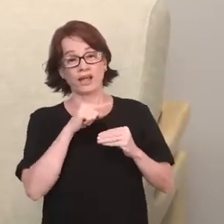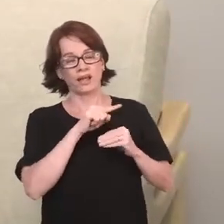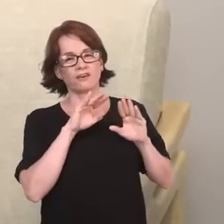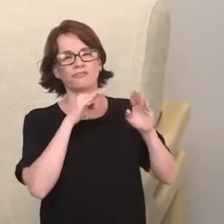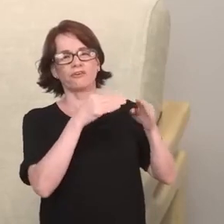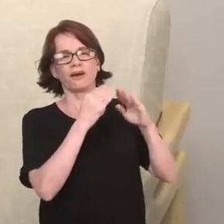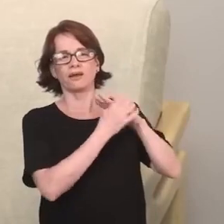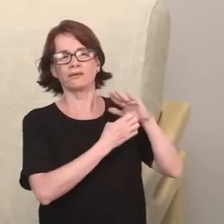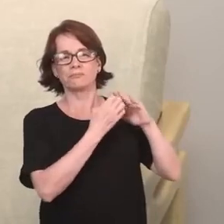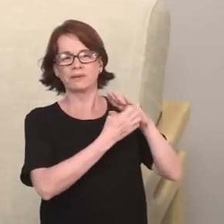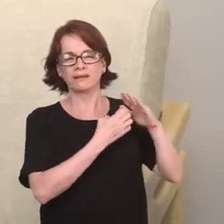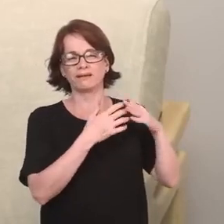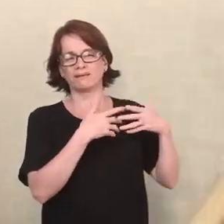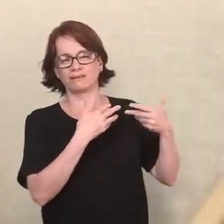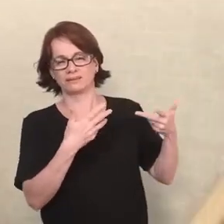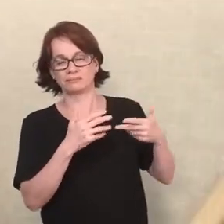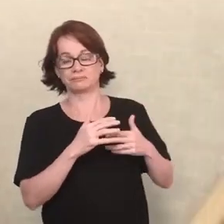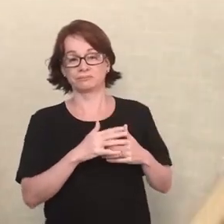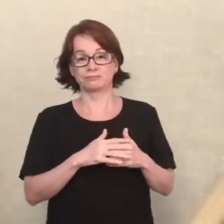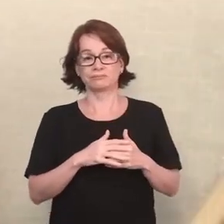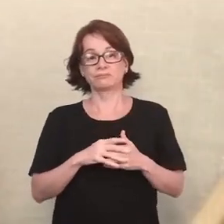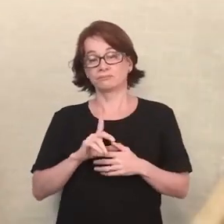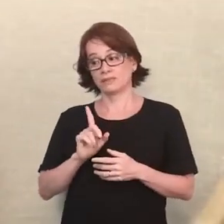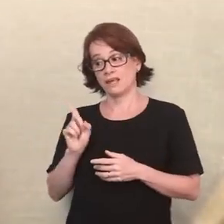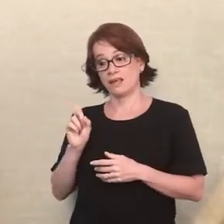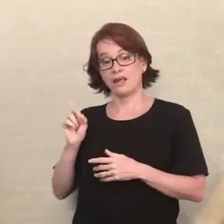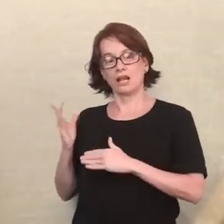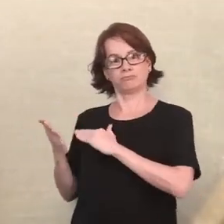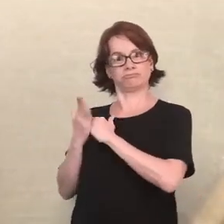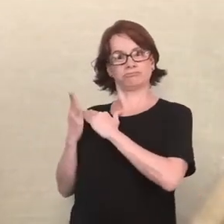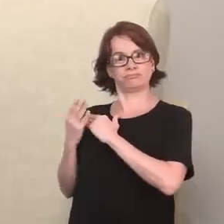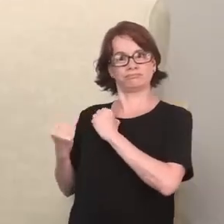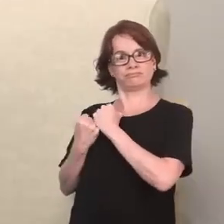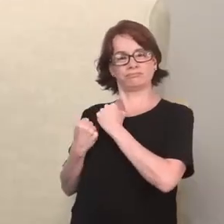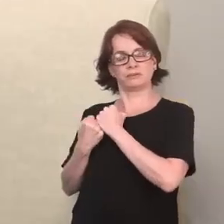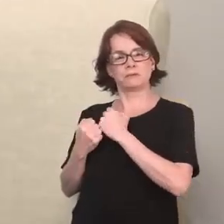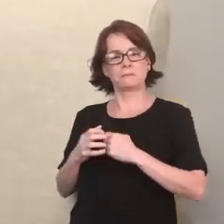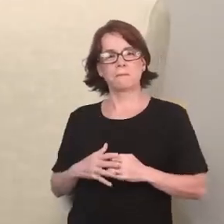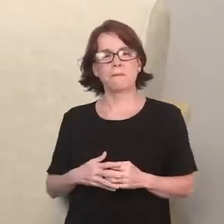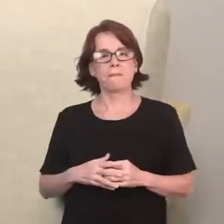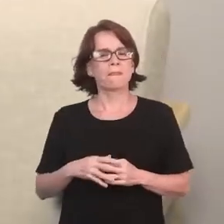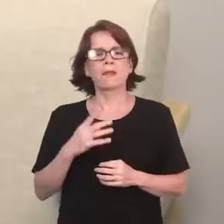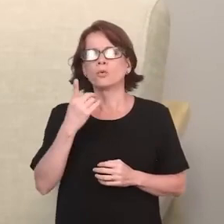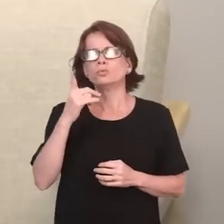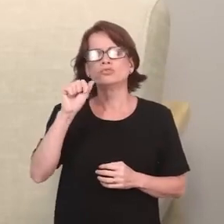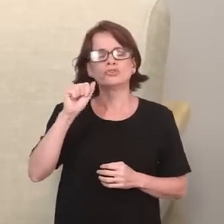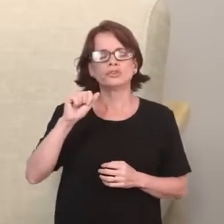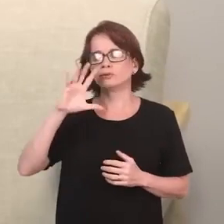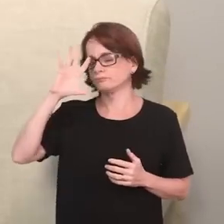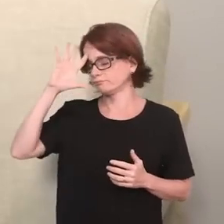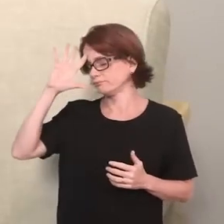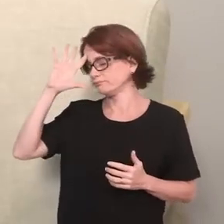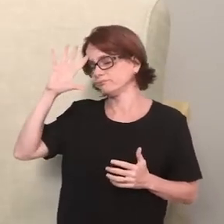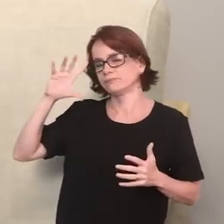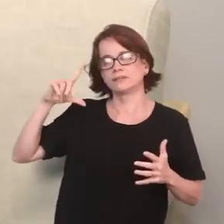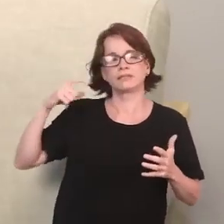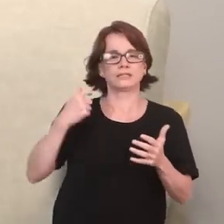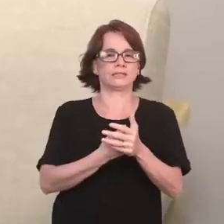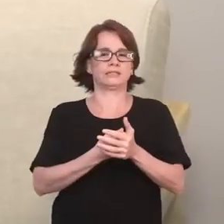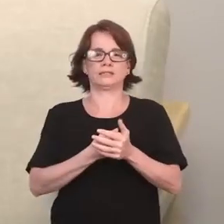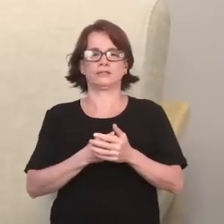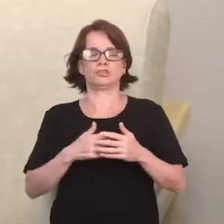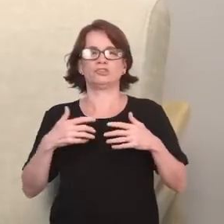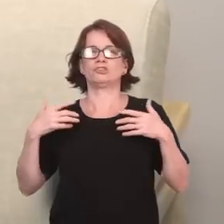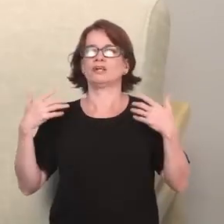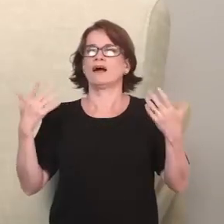nos negócios, empresário e tal, né? Mas assim, o Samuel me deu muito esse retorno. Aí, o dia que eu resolvi, né,